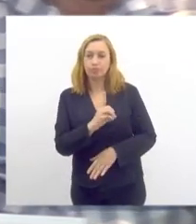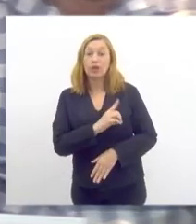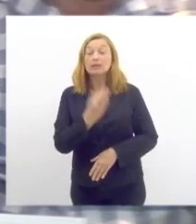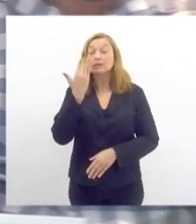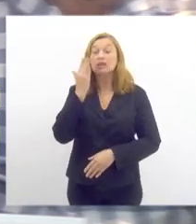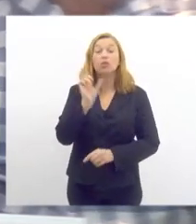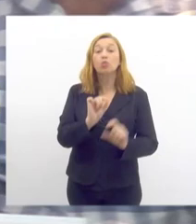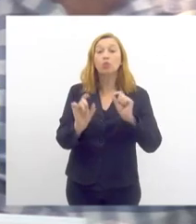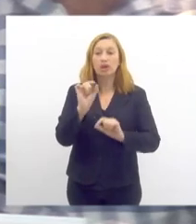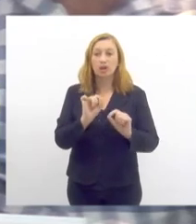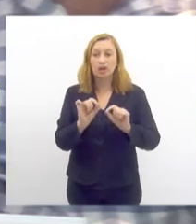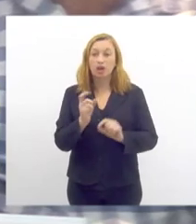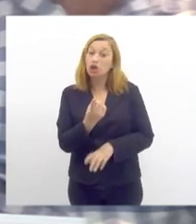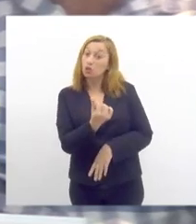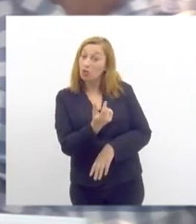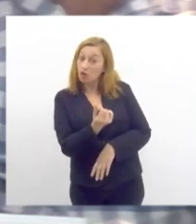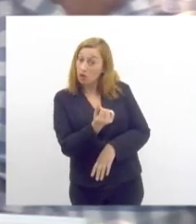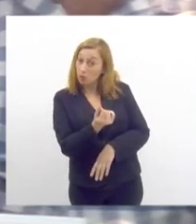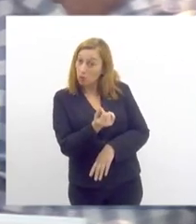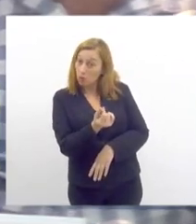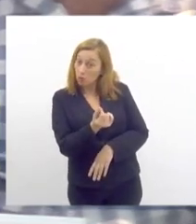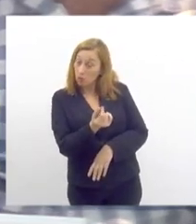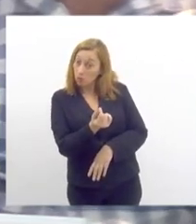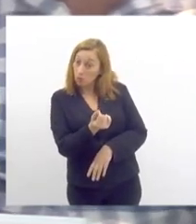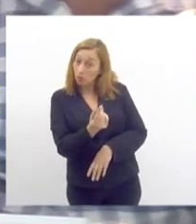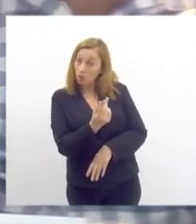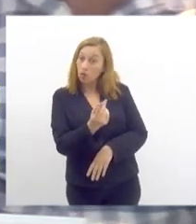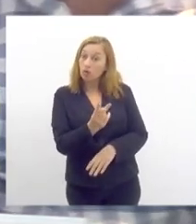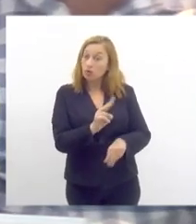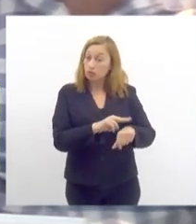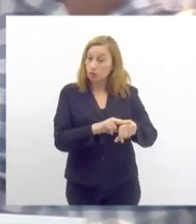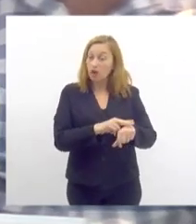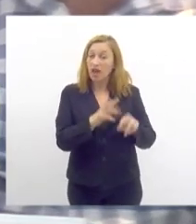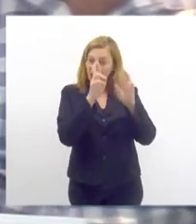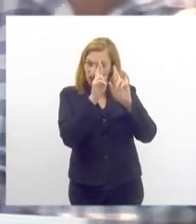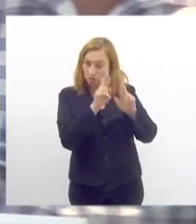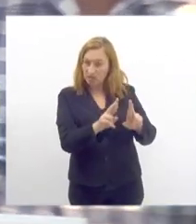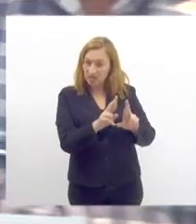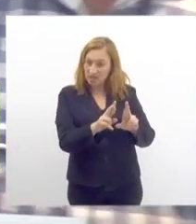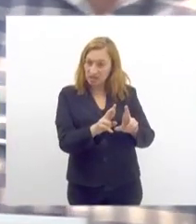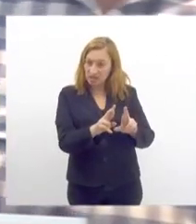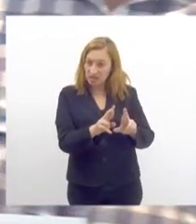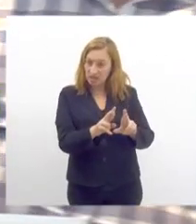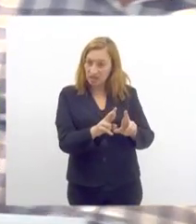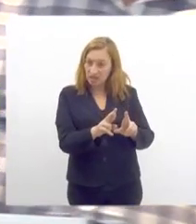entendeu-se que aquela taxa do verde, que em tese seria responsável pela emissão do